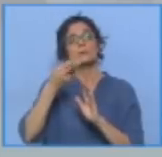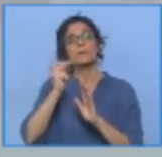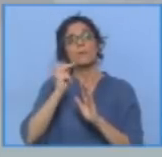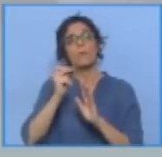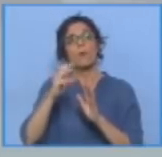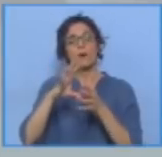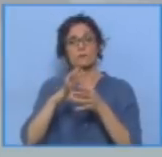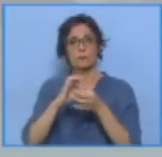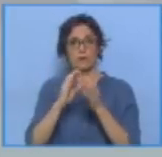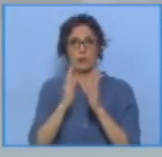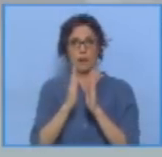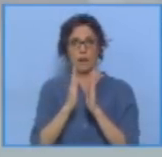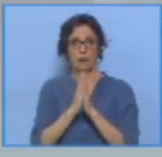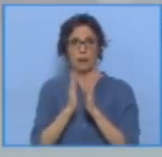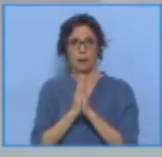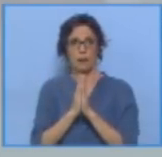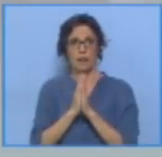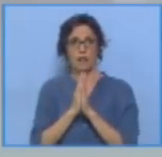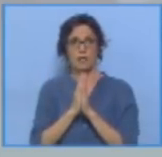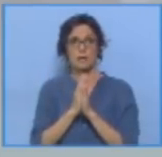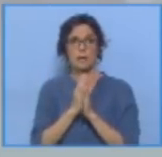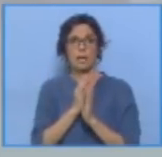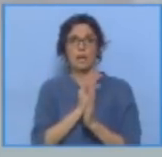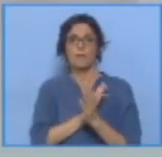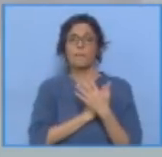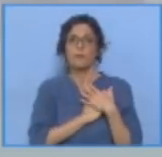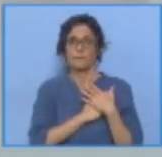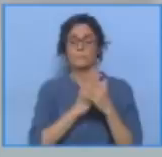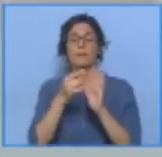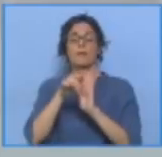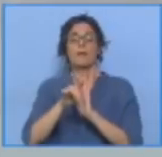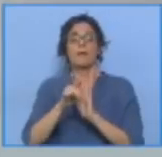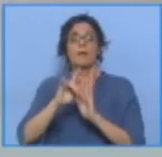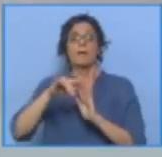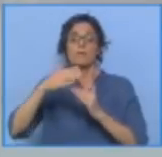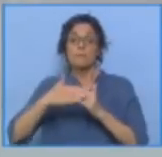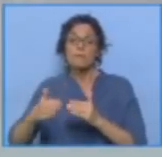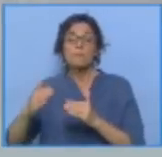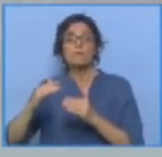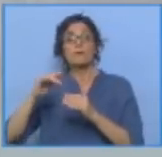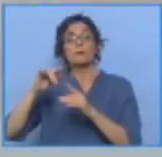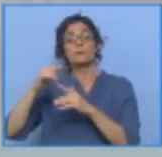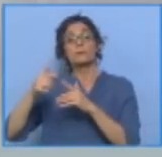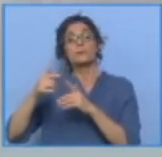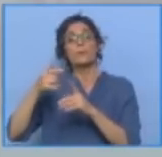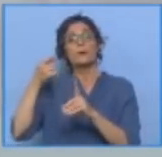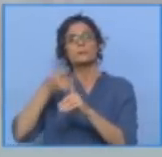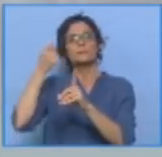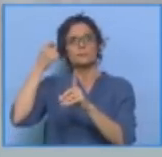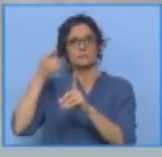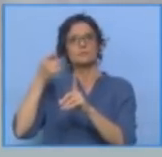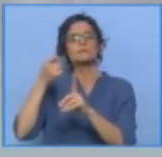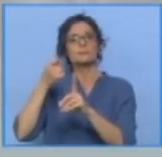pequeno impasse sobre a continuidade a dar. Pelo caminho, o Frei Lopes Morgado desafiou-me